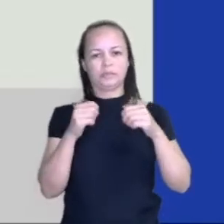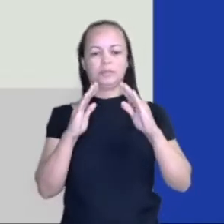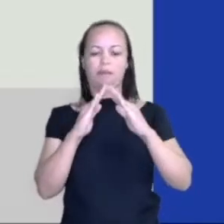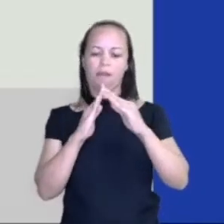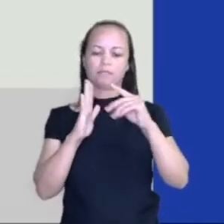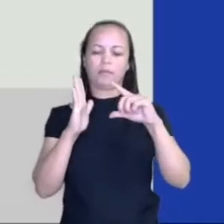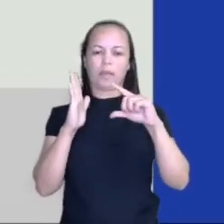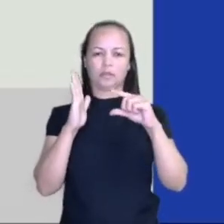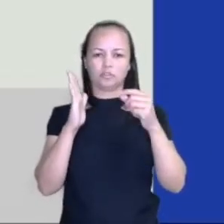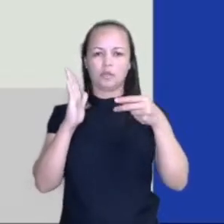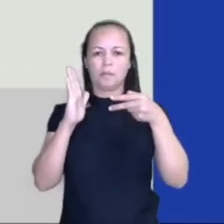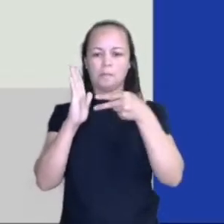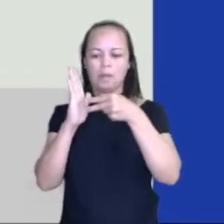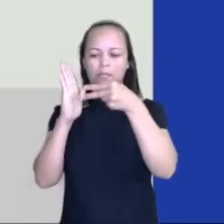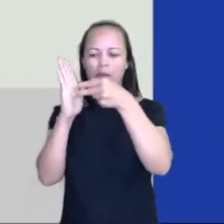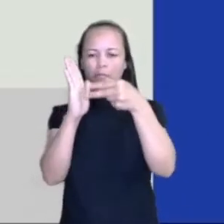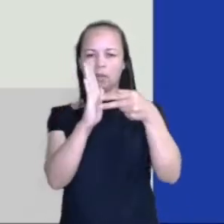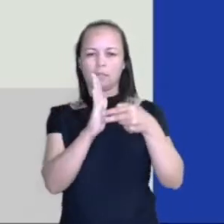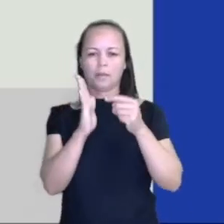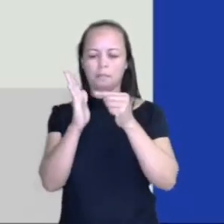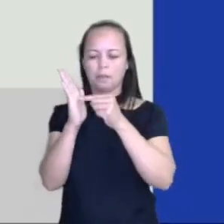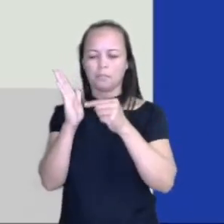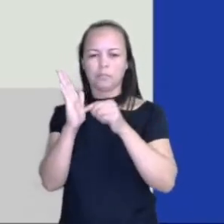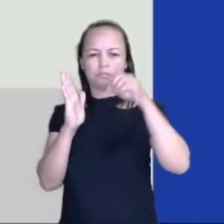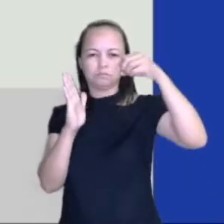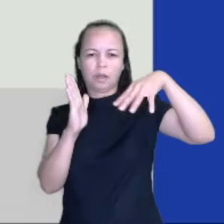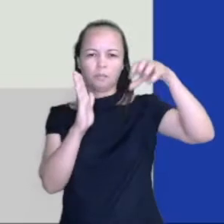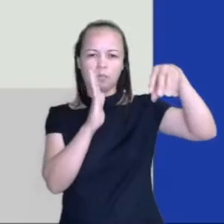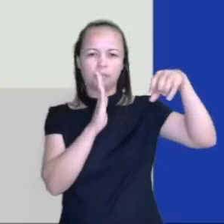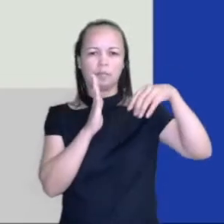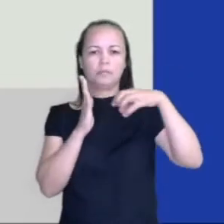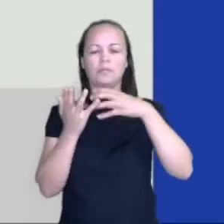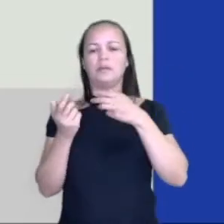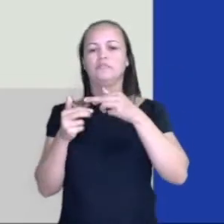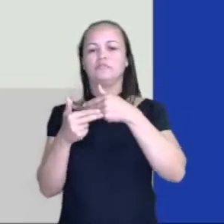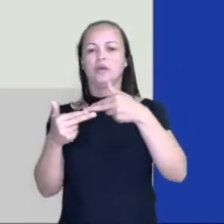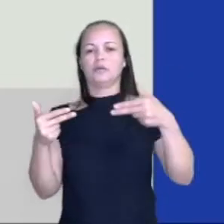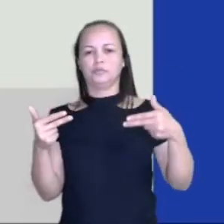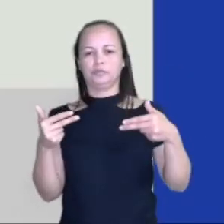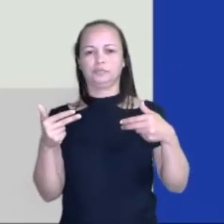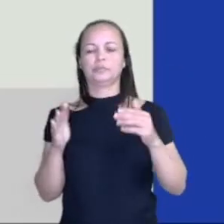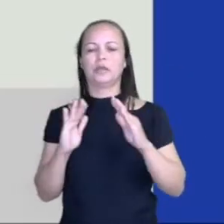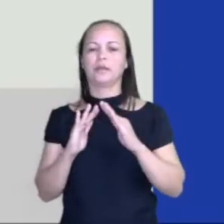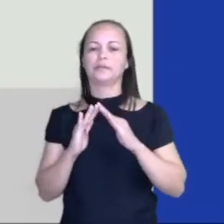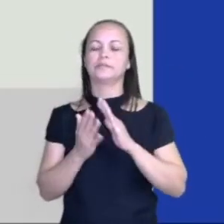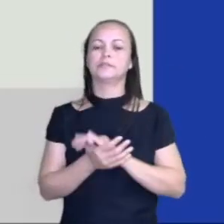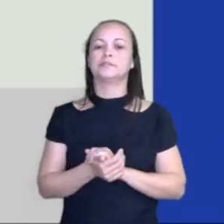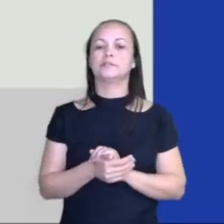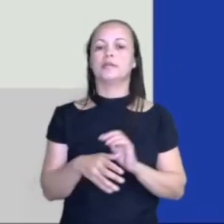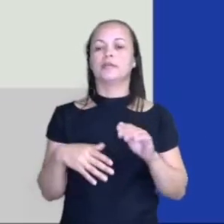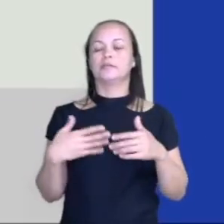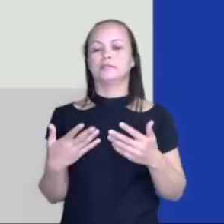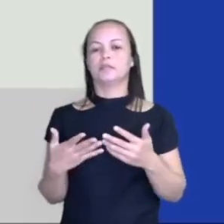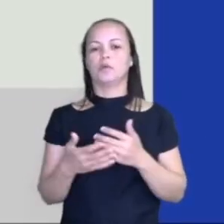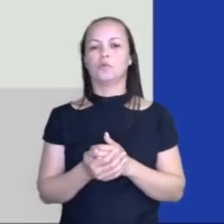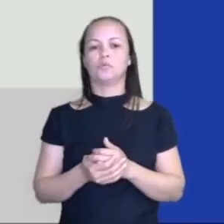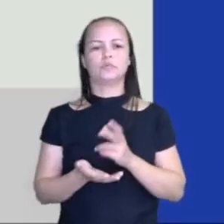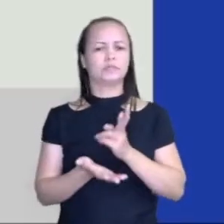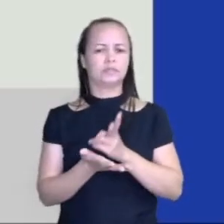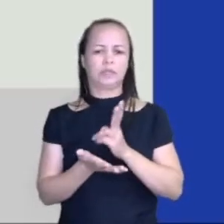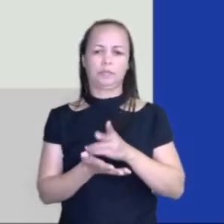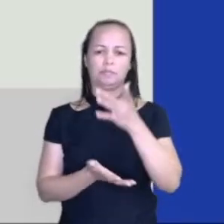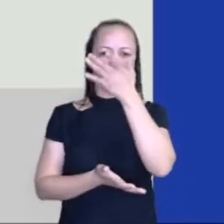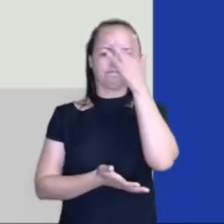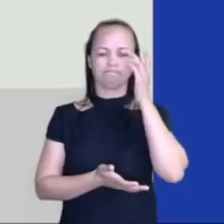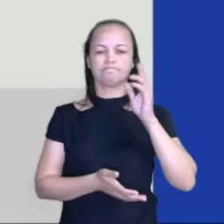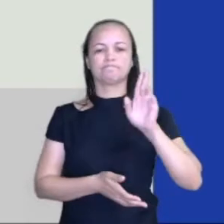e-mail e é hoje utilizado em todo mundo circuito em paralelo Então eu tenho